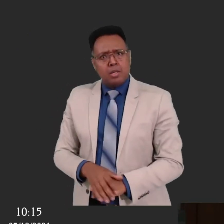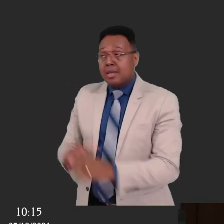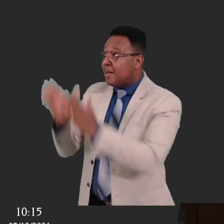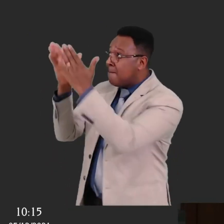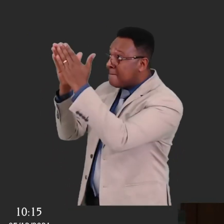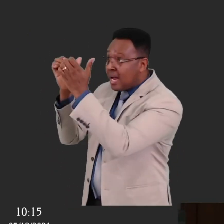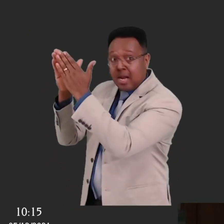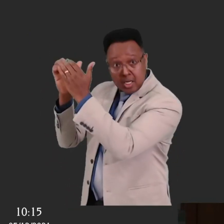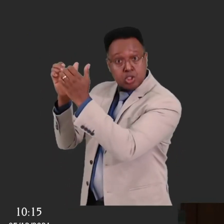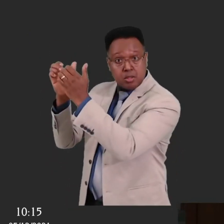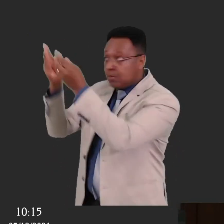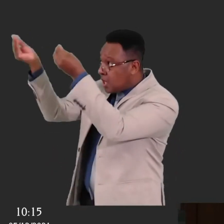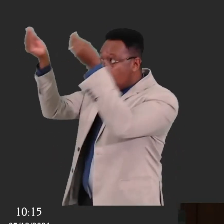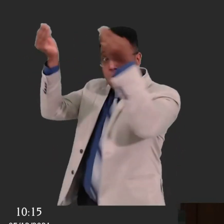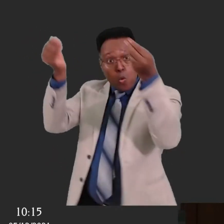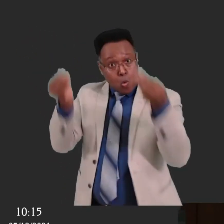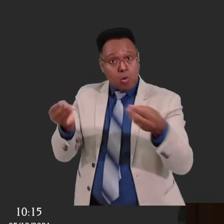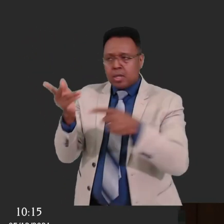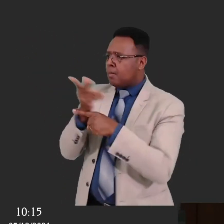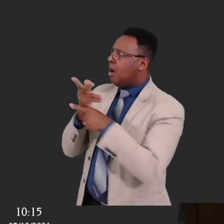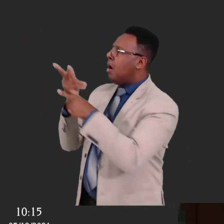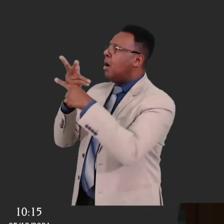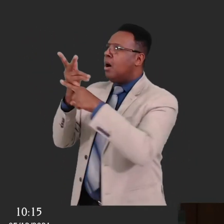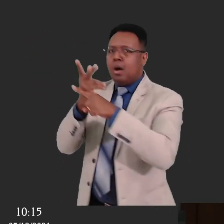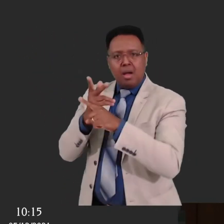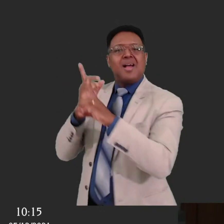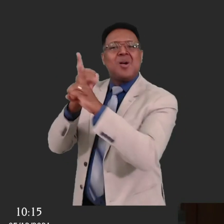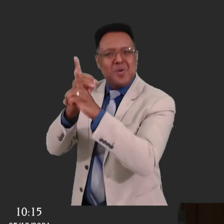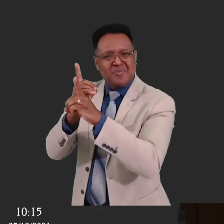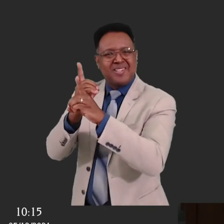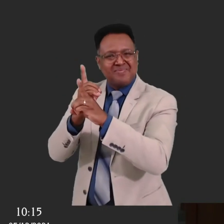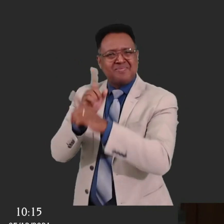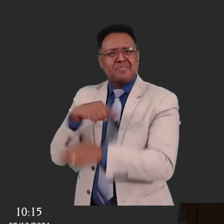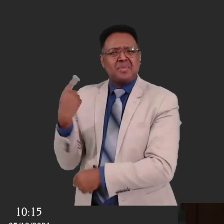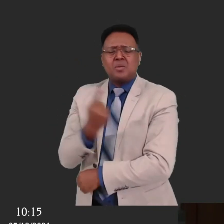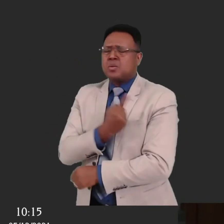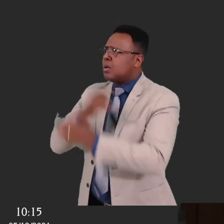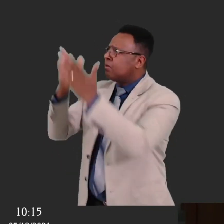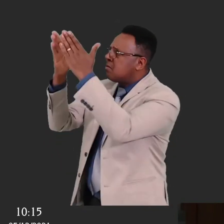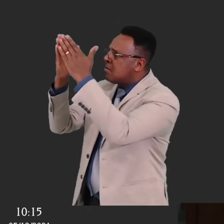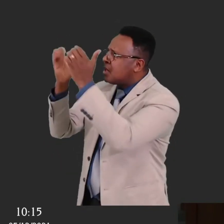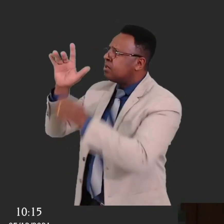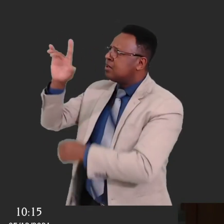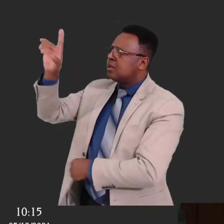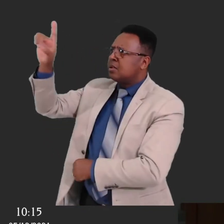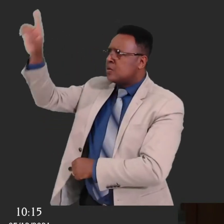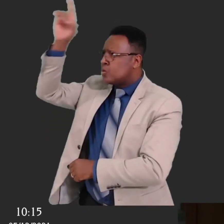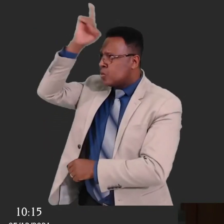o que procura, encontra. Então vamos pedir ao Senhor, irmãos, que nos revista dos seus